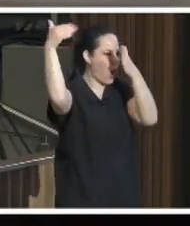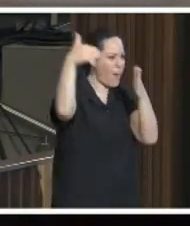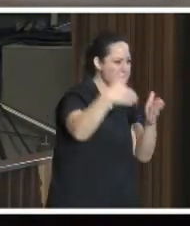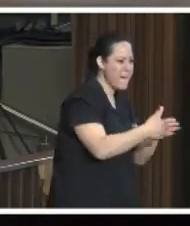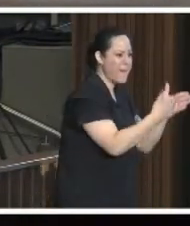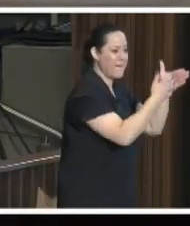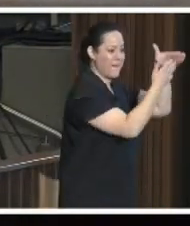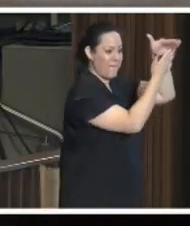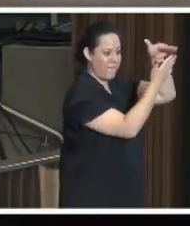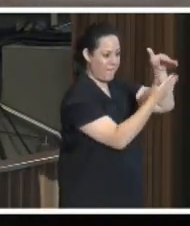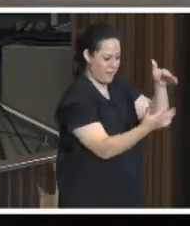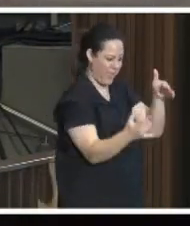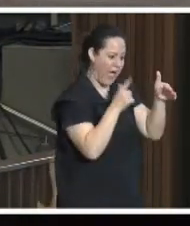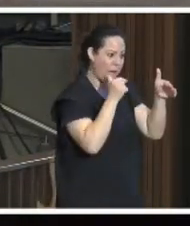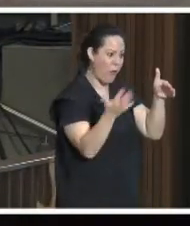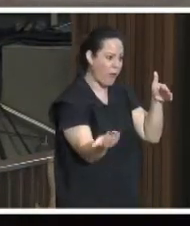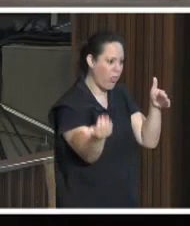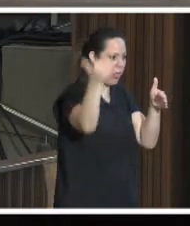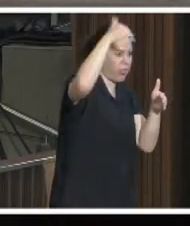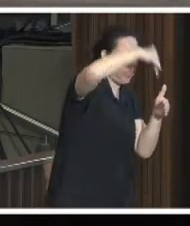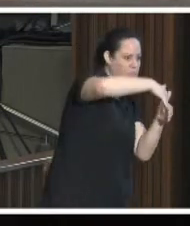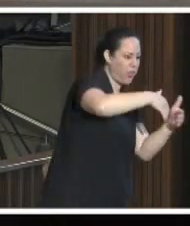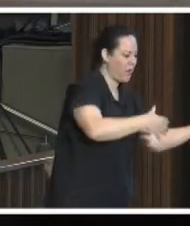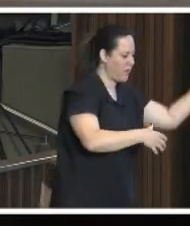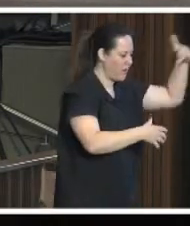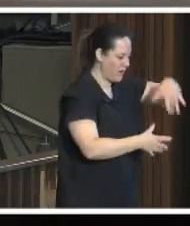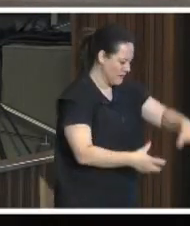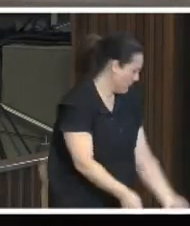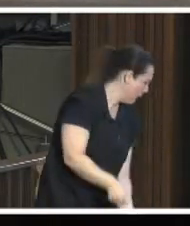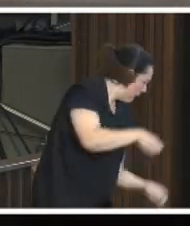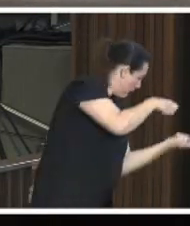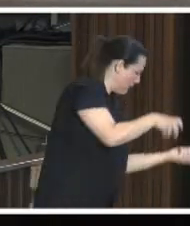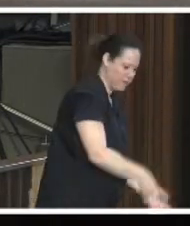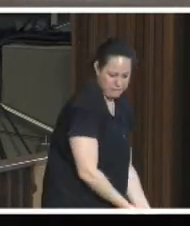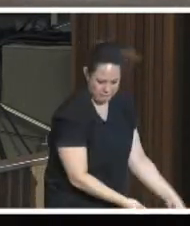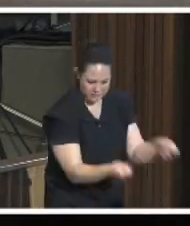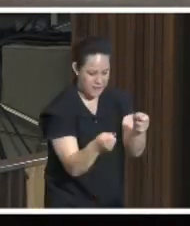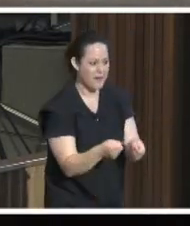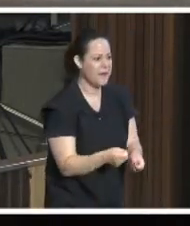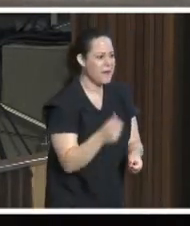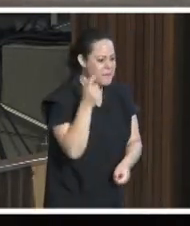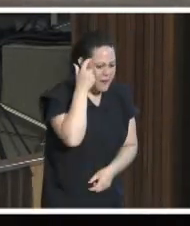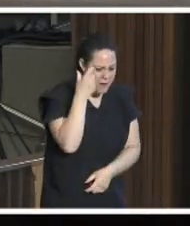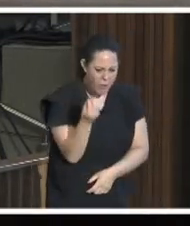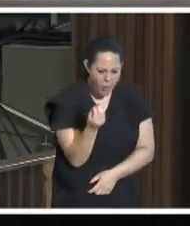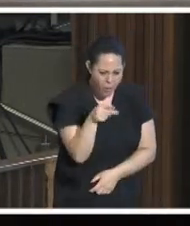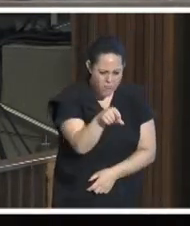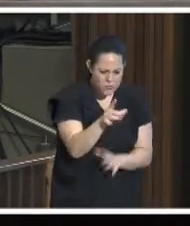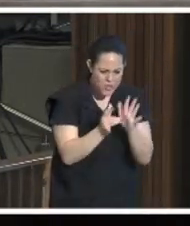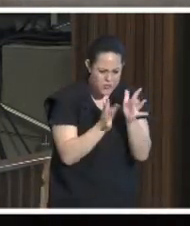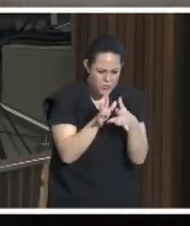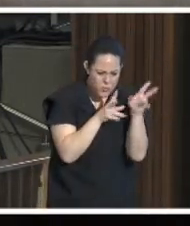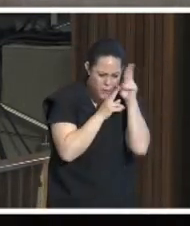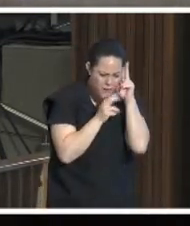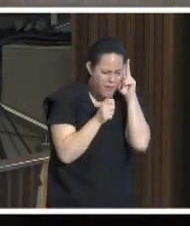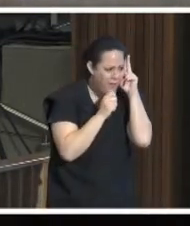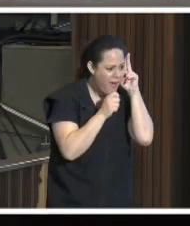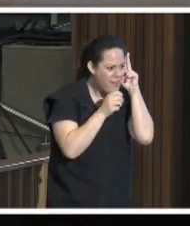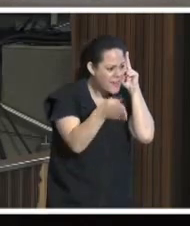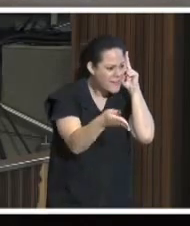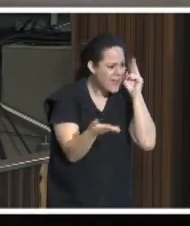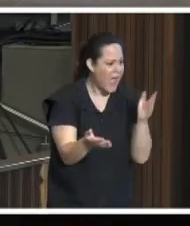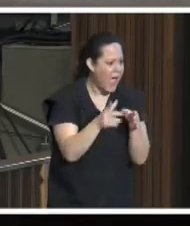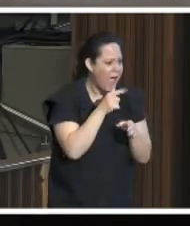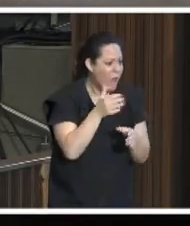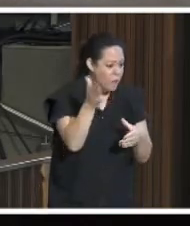o barco vai enchendo d'água, e todo mundo vai jogando, e o povo dizia assim, como é que esse homem, Jesus, está dormindo, enchendo o